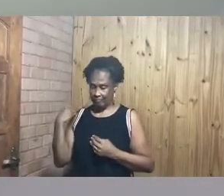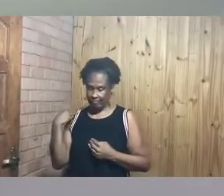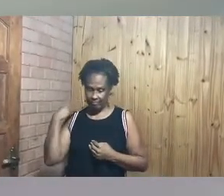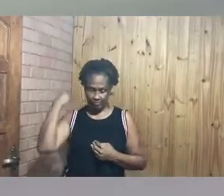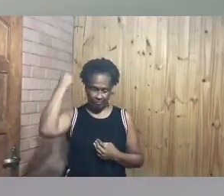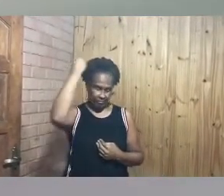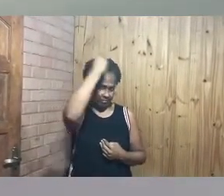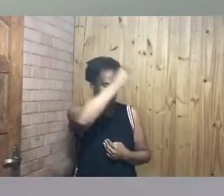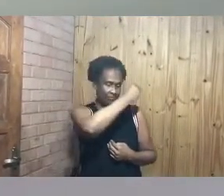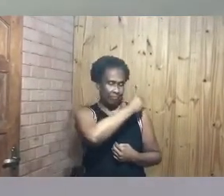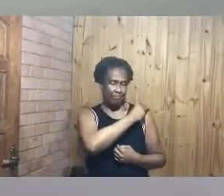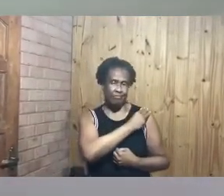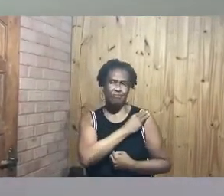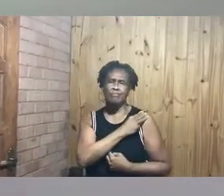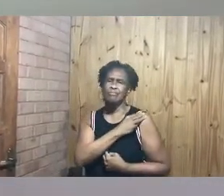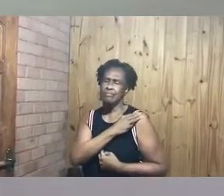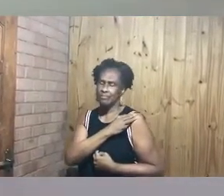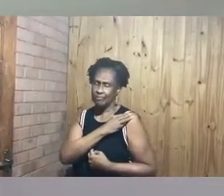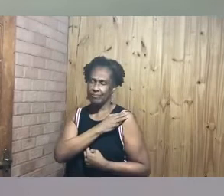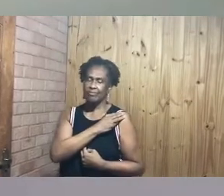Nas Ave